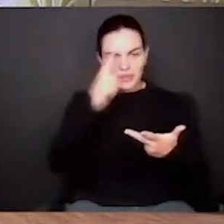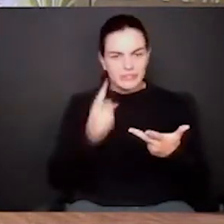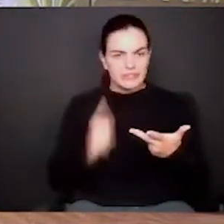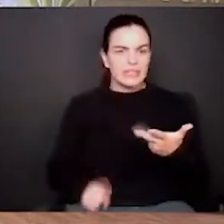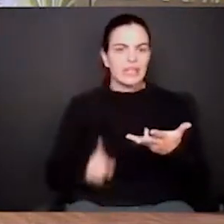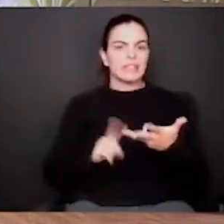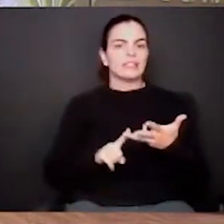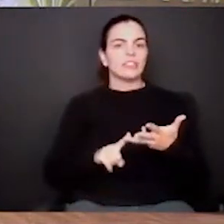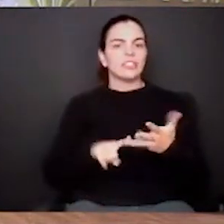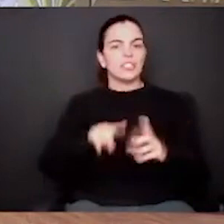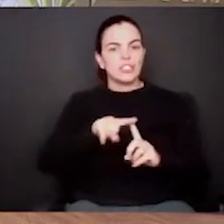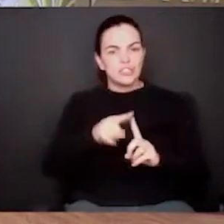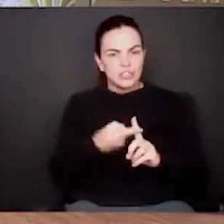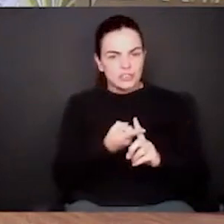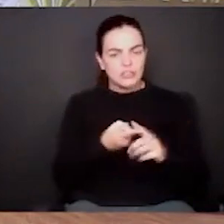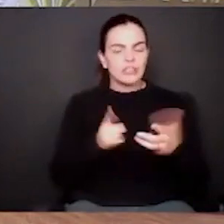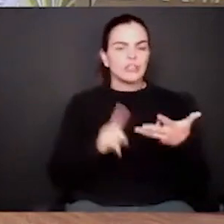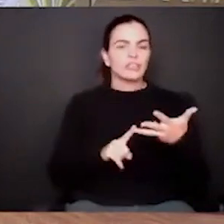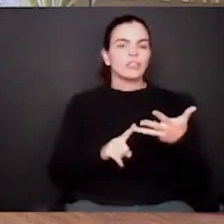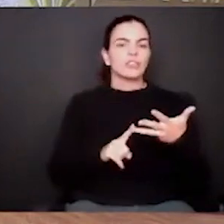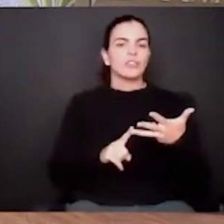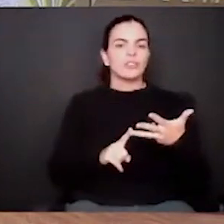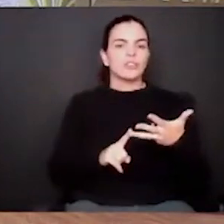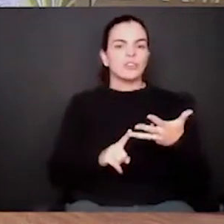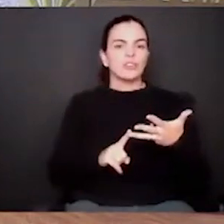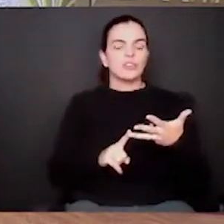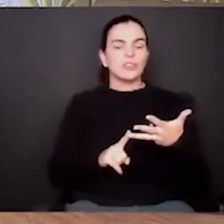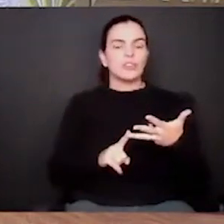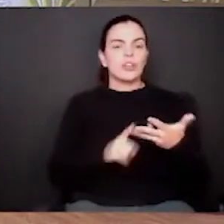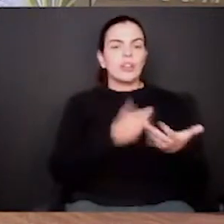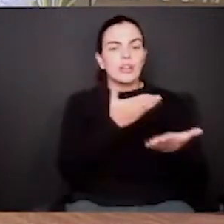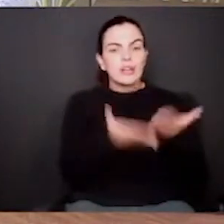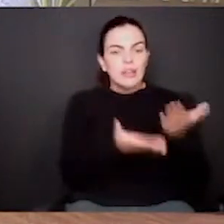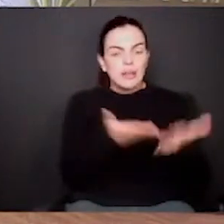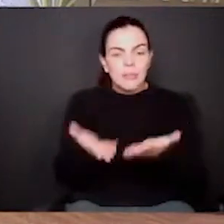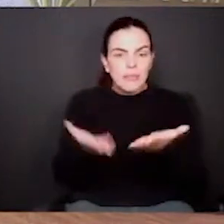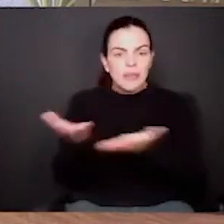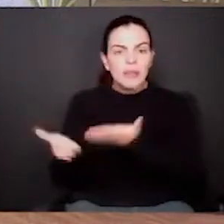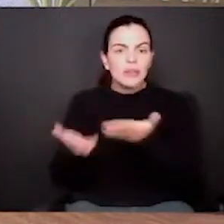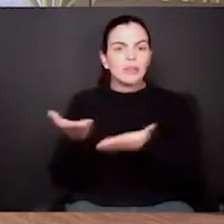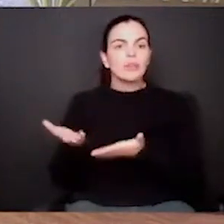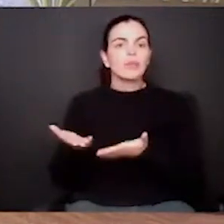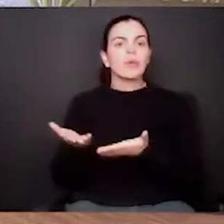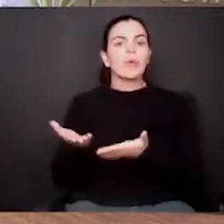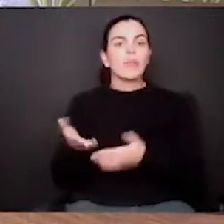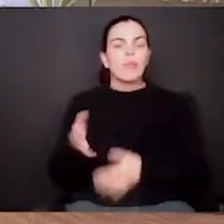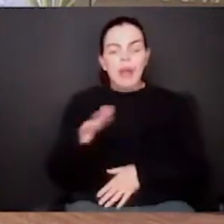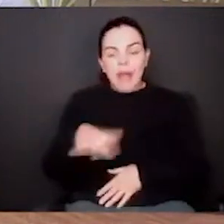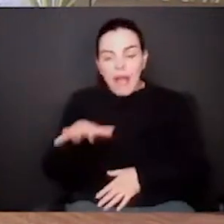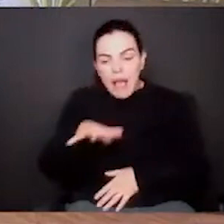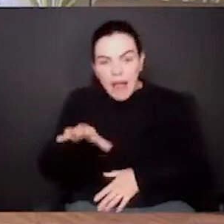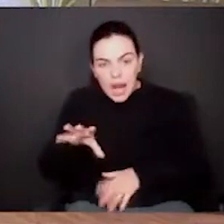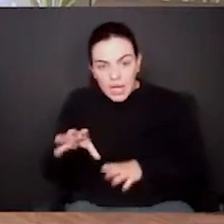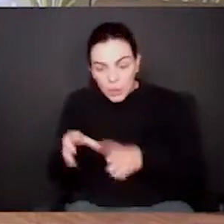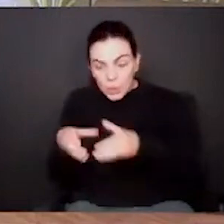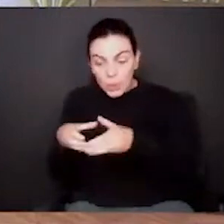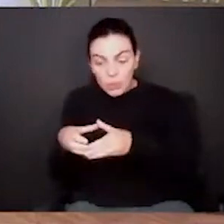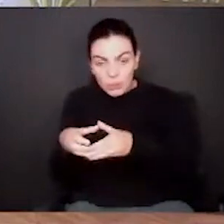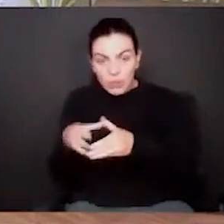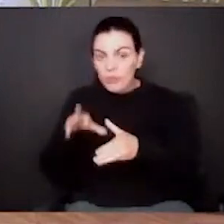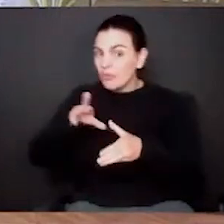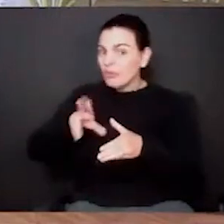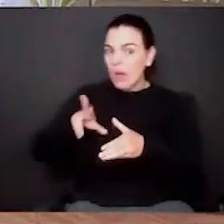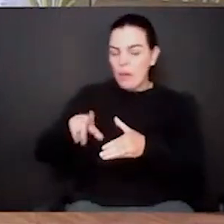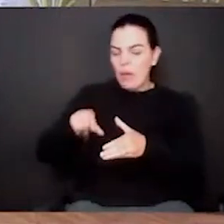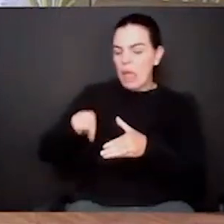gestante, quando nós temos tratamento diferenciado para alguma categoria social, não se trata de benefício.